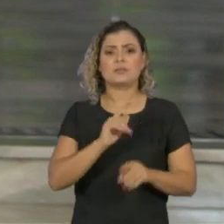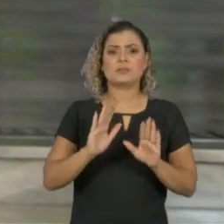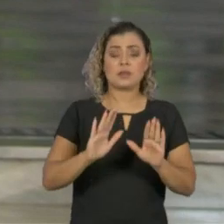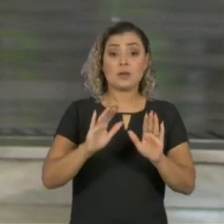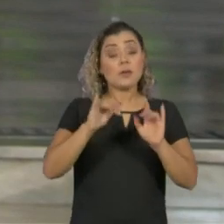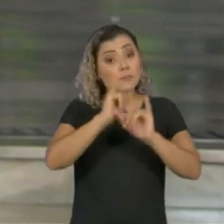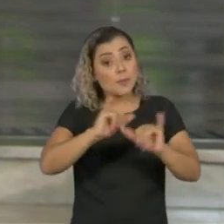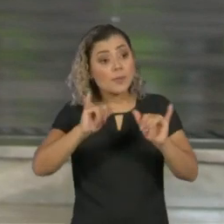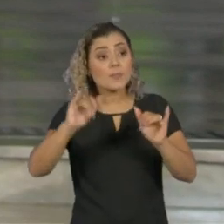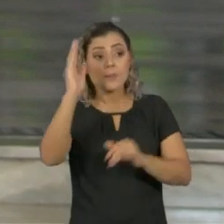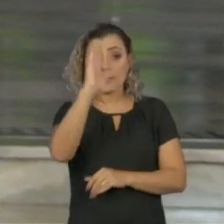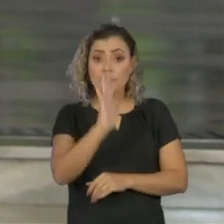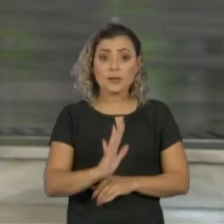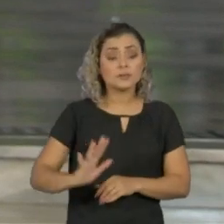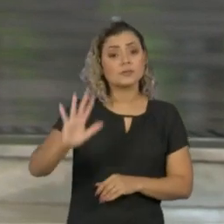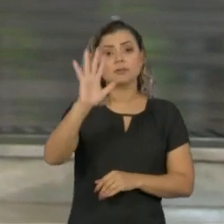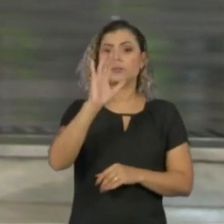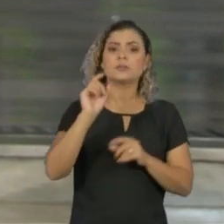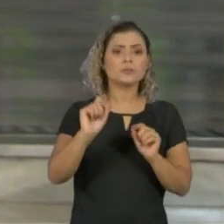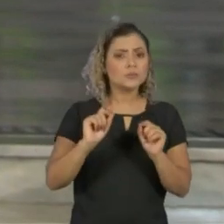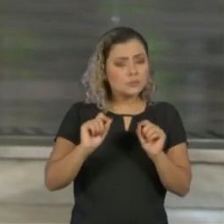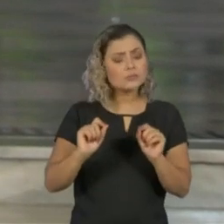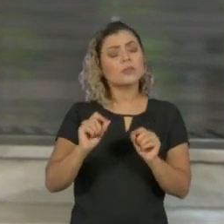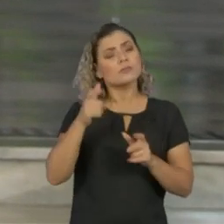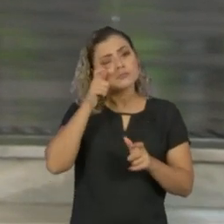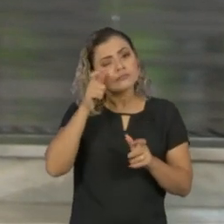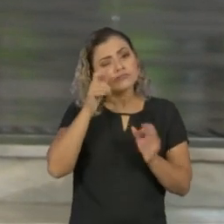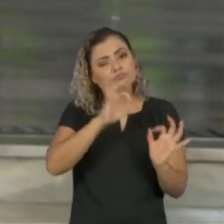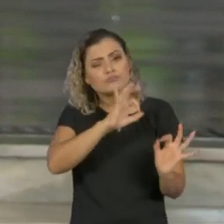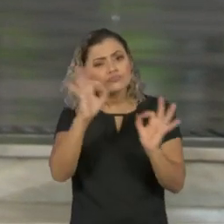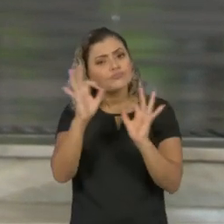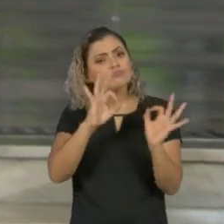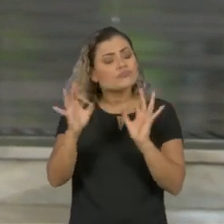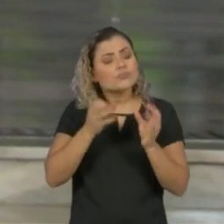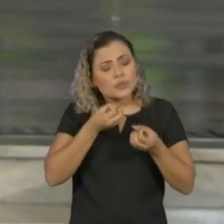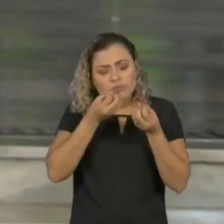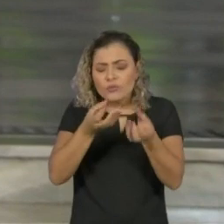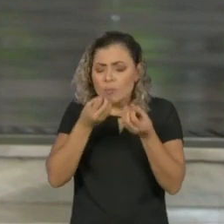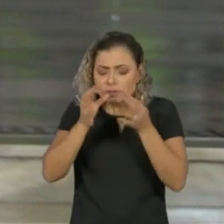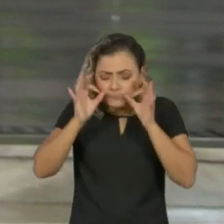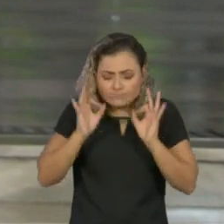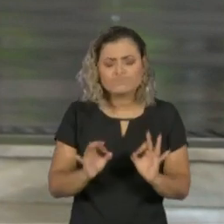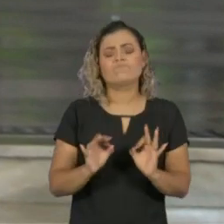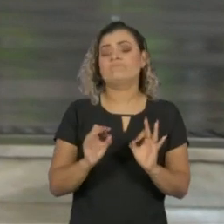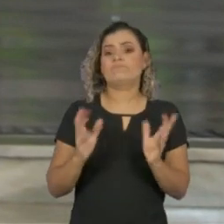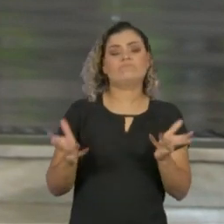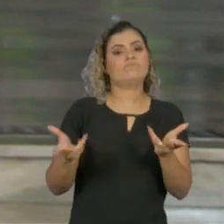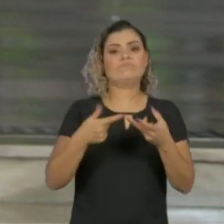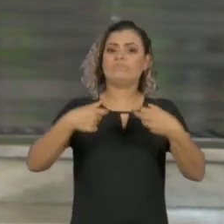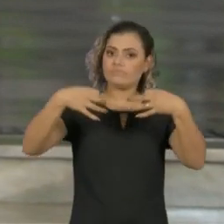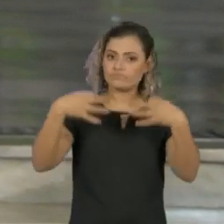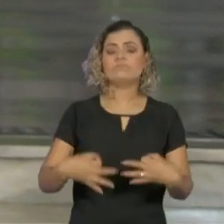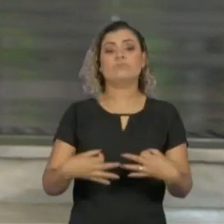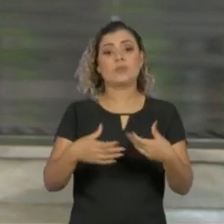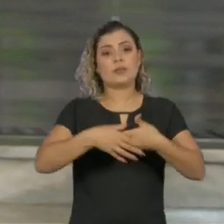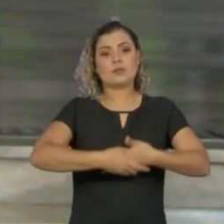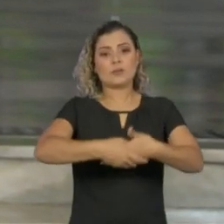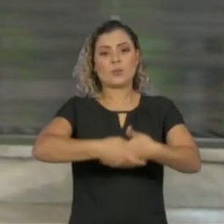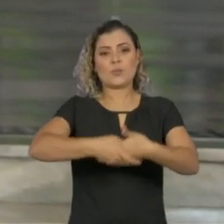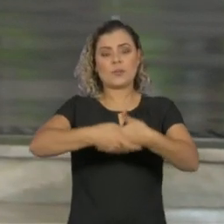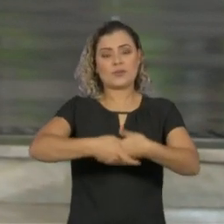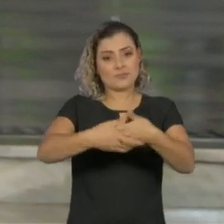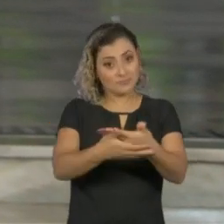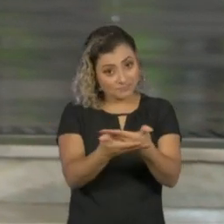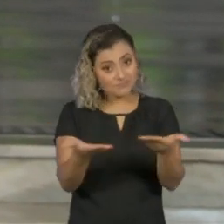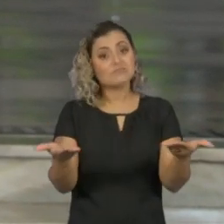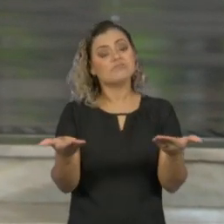imprensa brasileira, particularmente aquela que tem acompanhado diariamente os informes, tem sido extremamente correta. Eu queria cumprimentá-los,